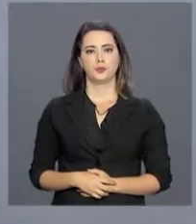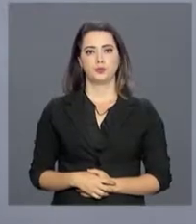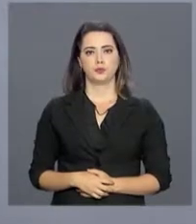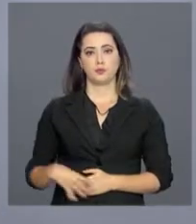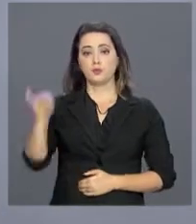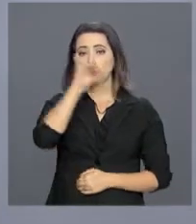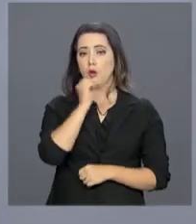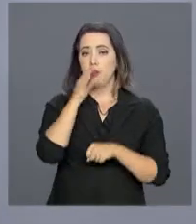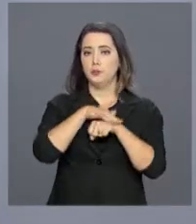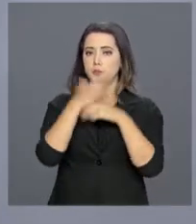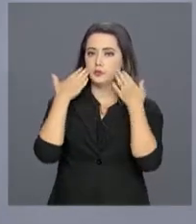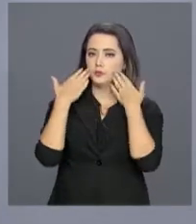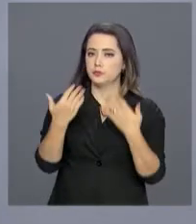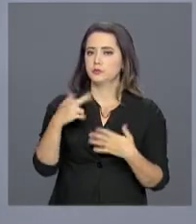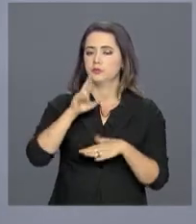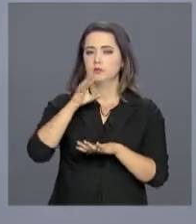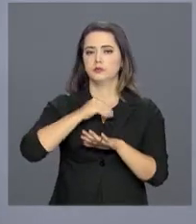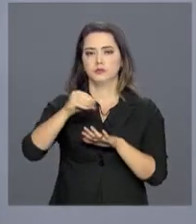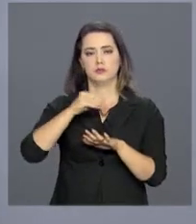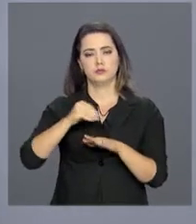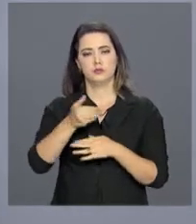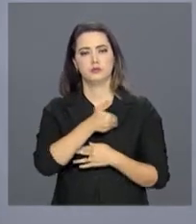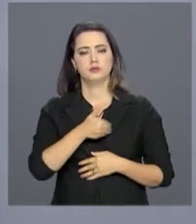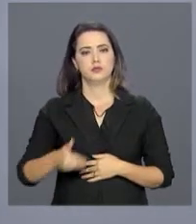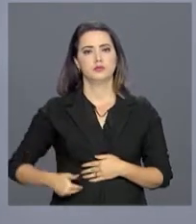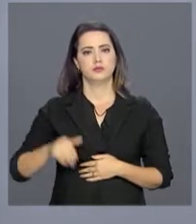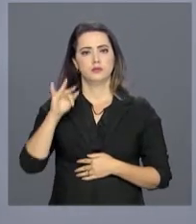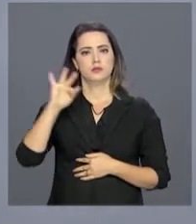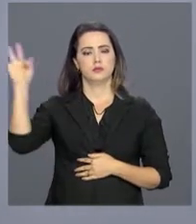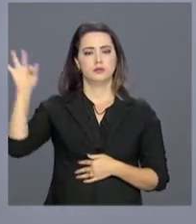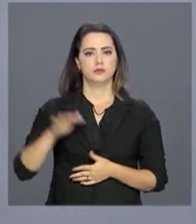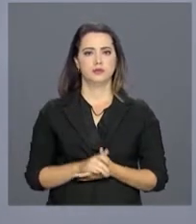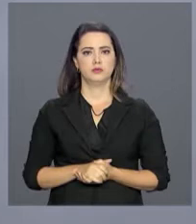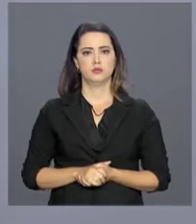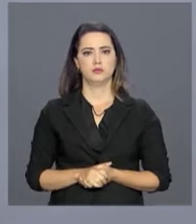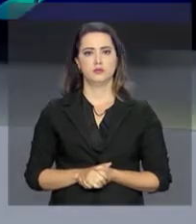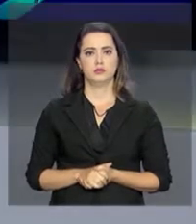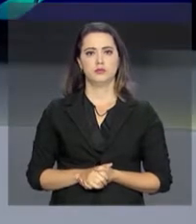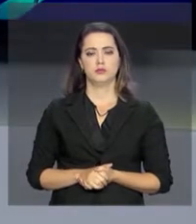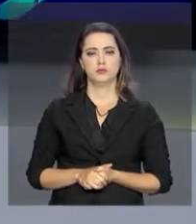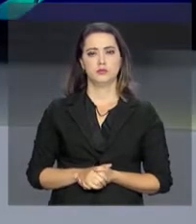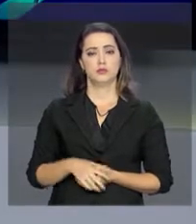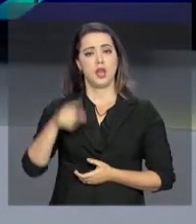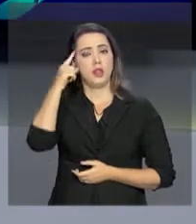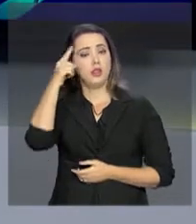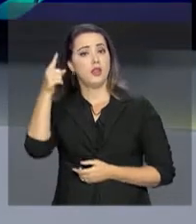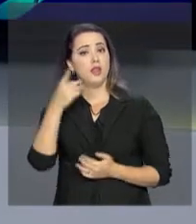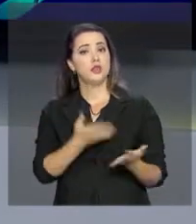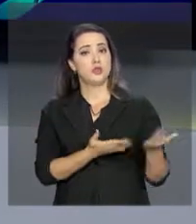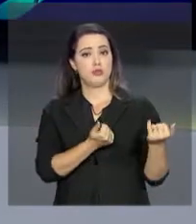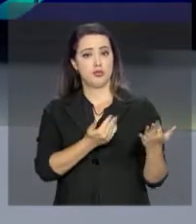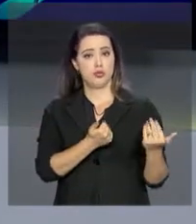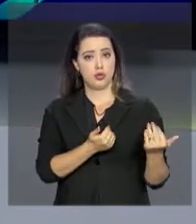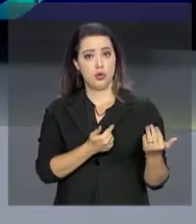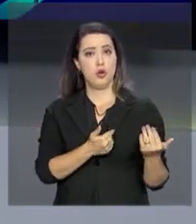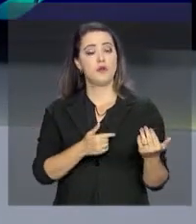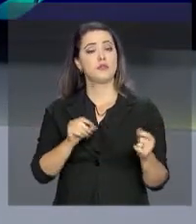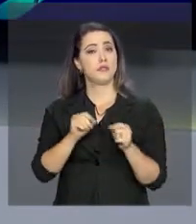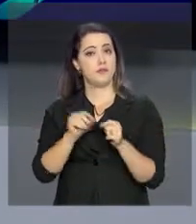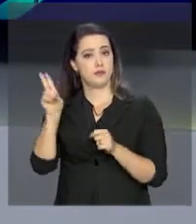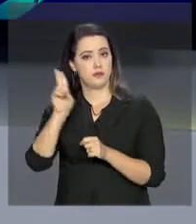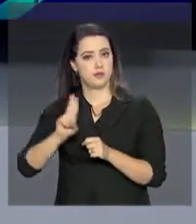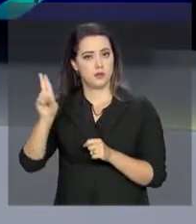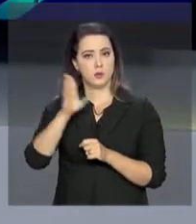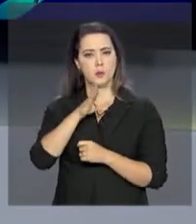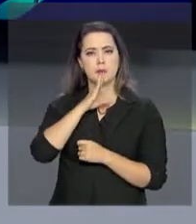Olá, boa noite. Começa agora o Repórter NBR com as notícias do governo federal. A ideia de levar a juventude universitária para